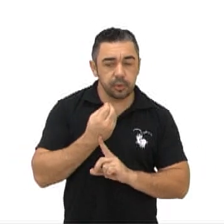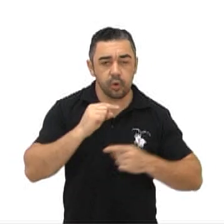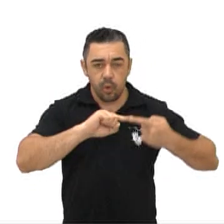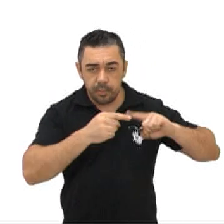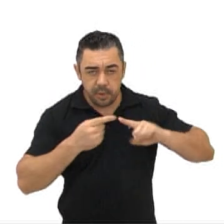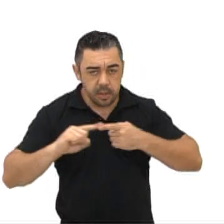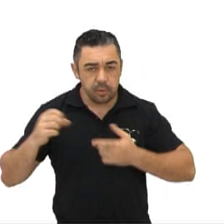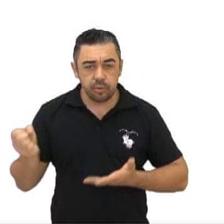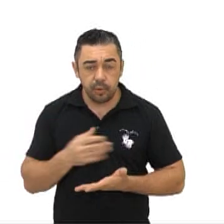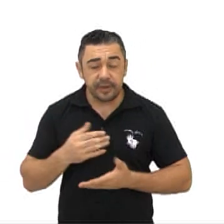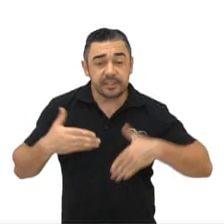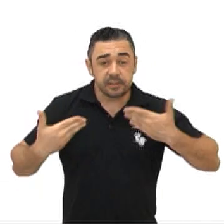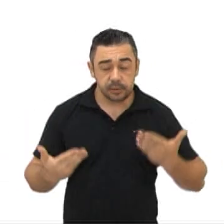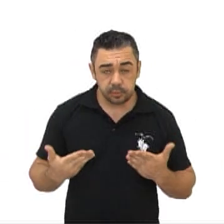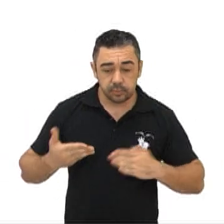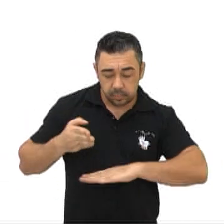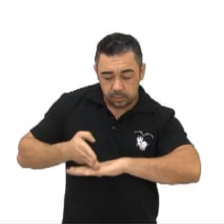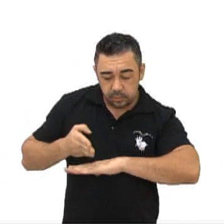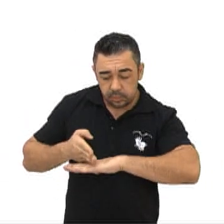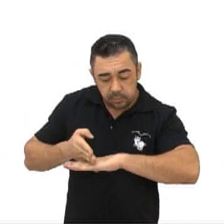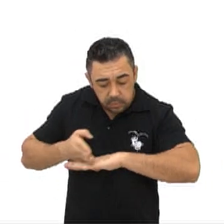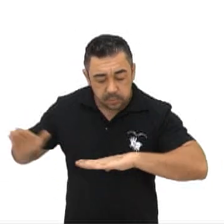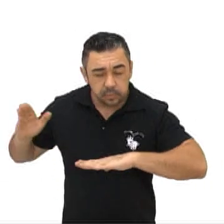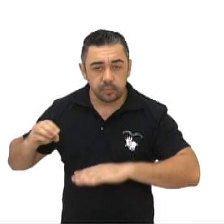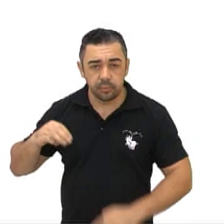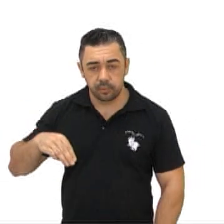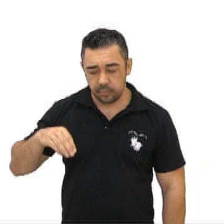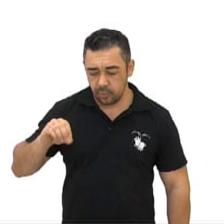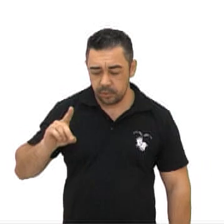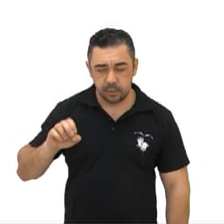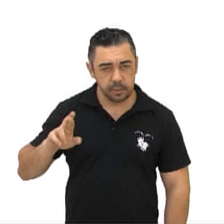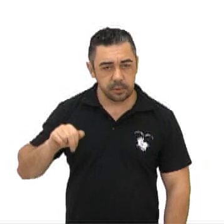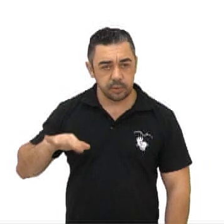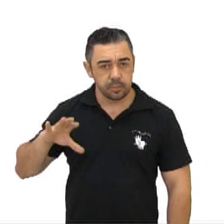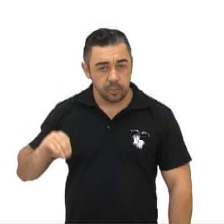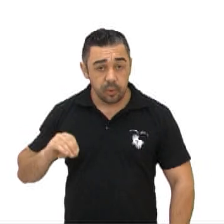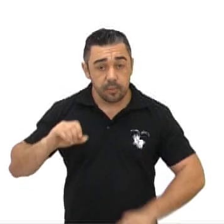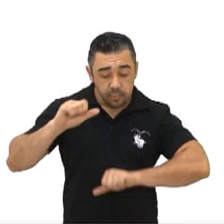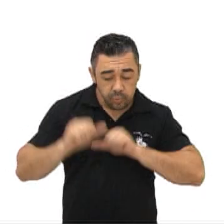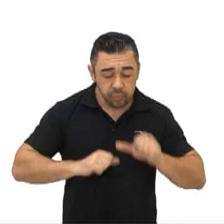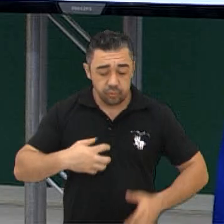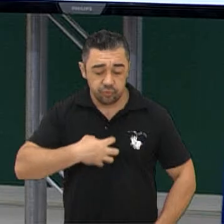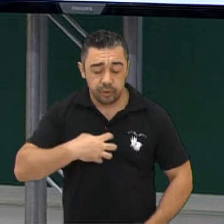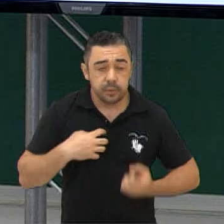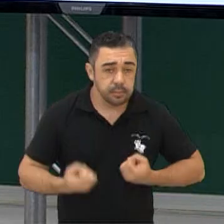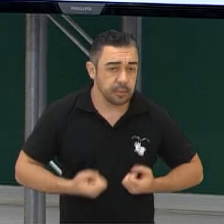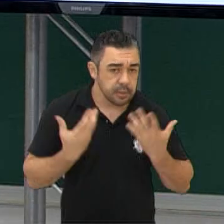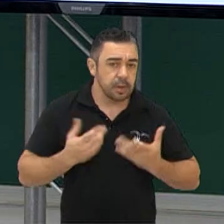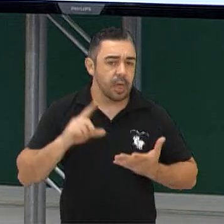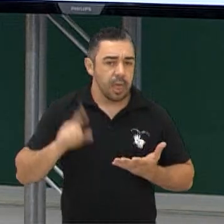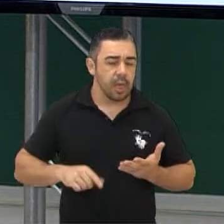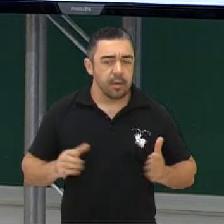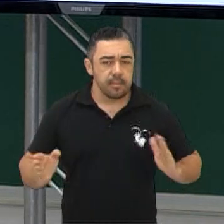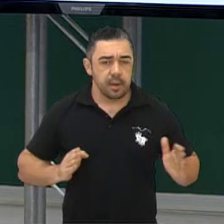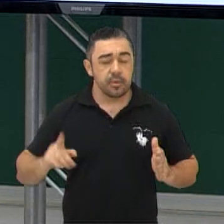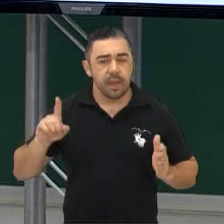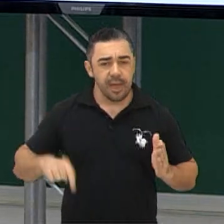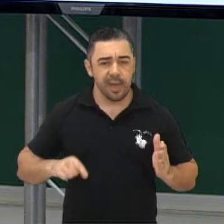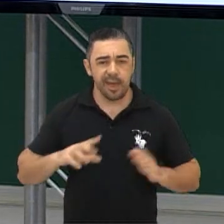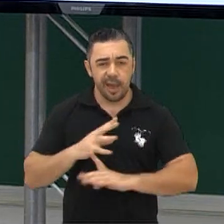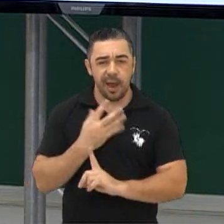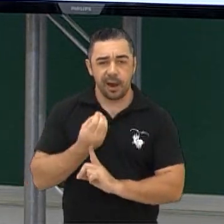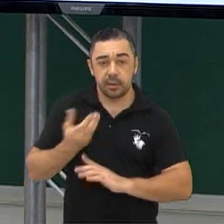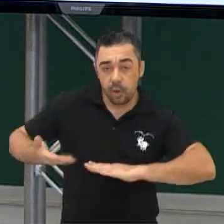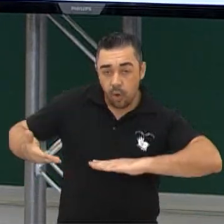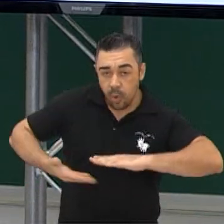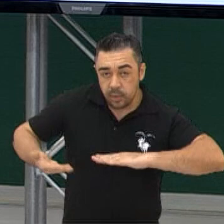Então, a visão do modernismo, ele já fez o quê? Ele alterou para uma nova forma de expressão, que nós vamos chamar agora de arte